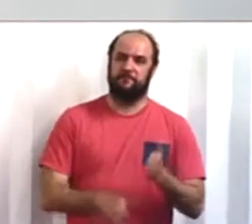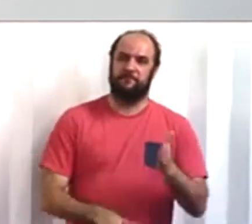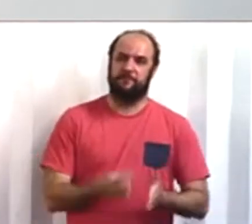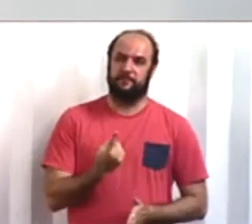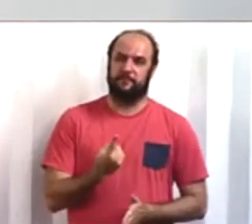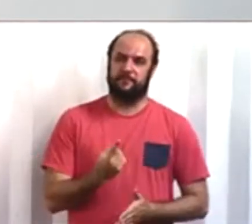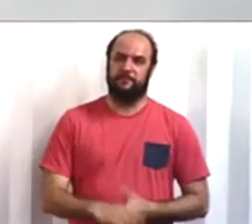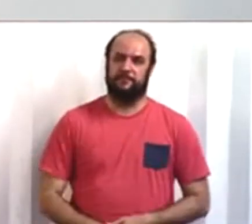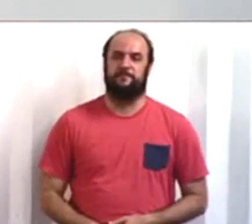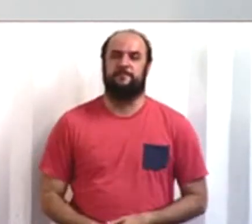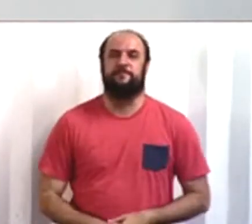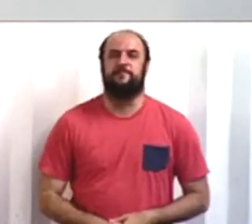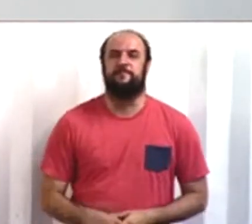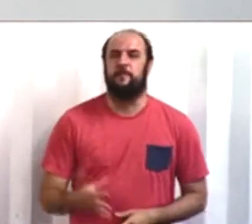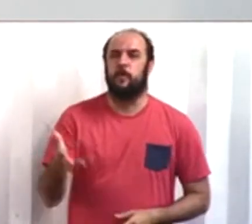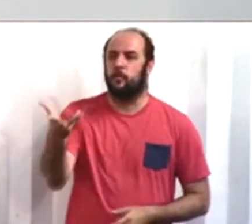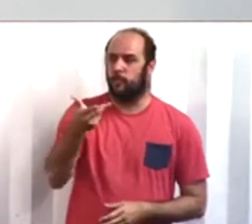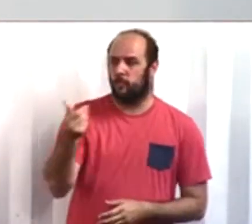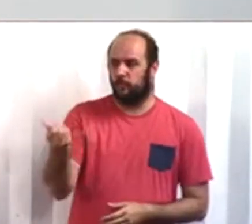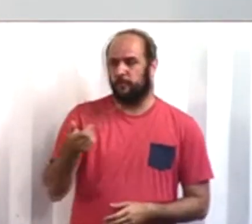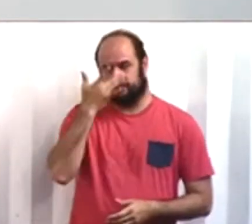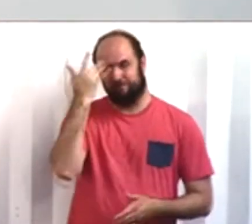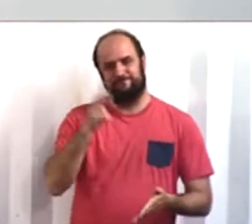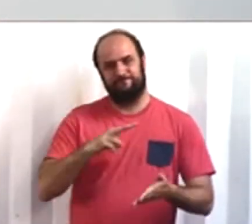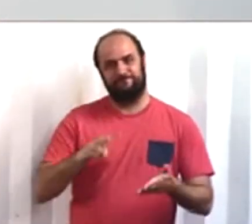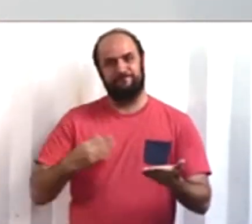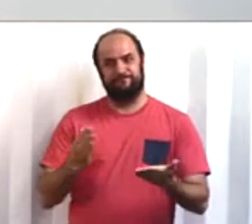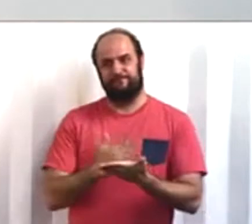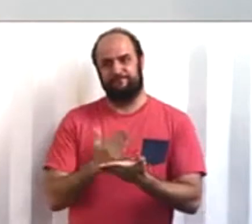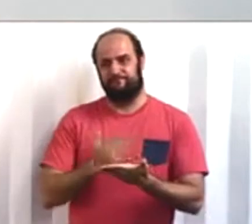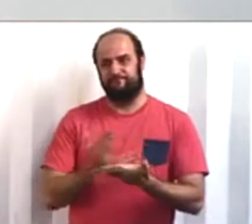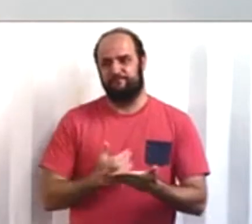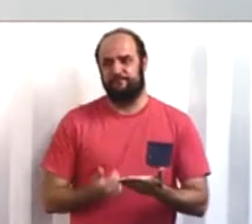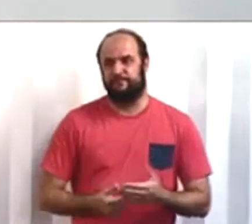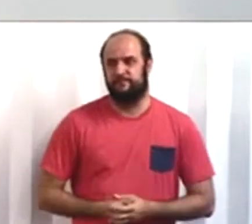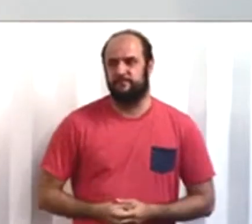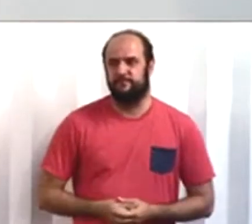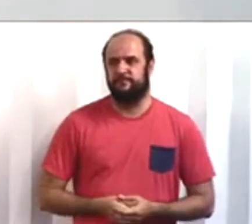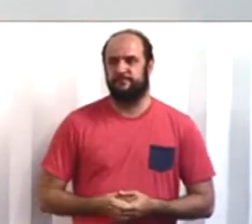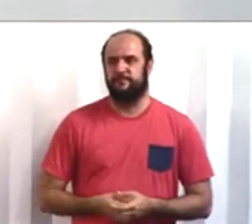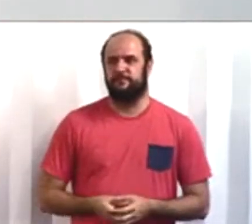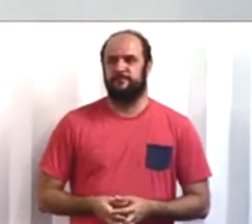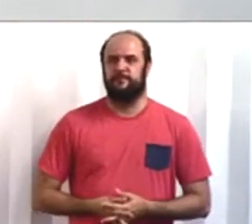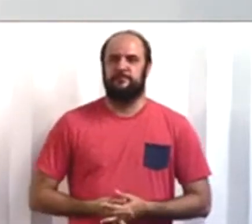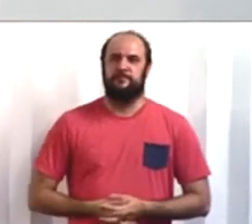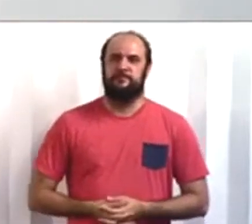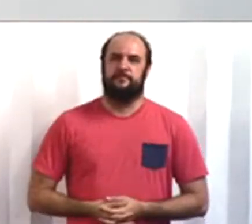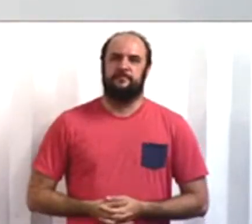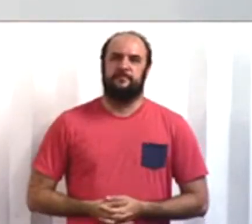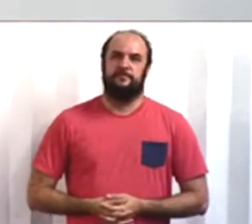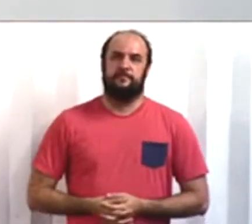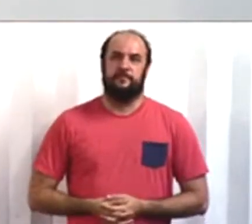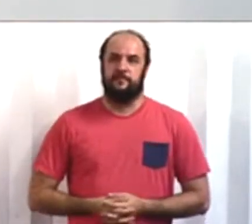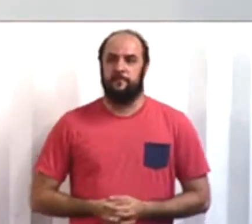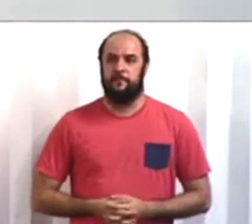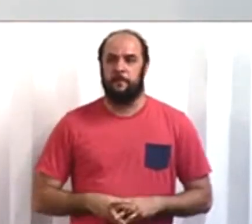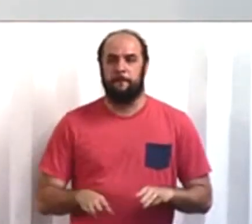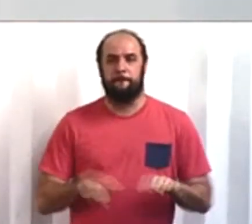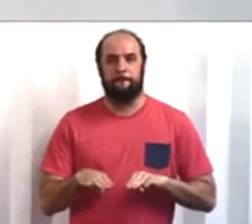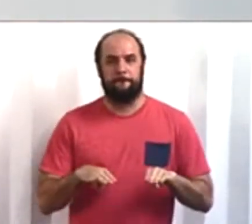1. Convido os irmãos a acompanharem a Escritura. Evangelho de